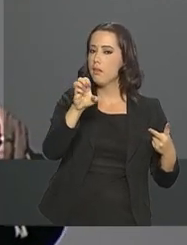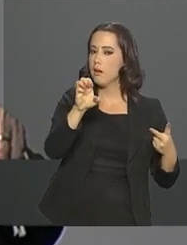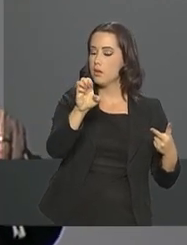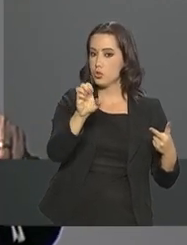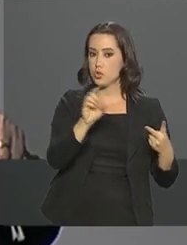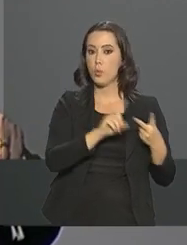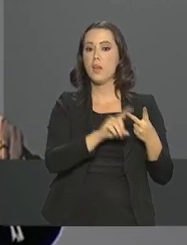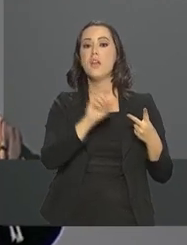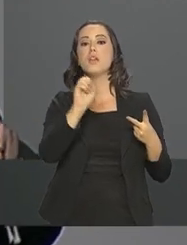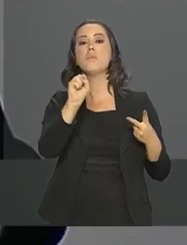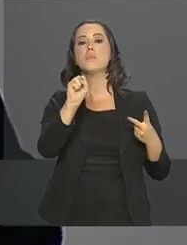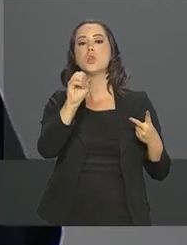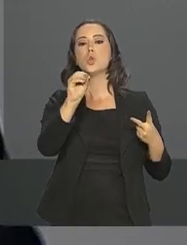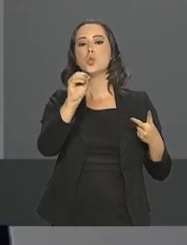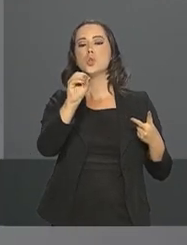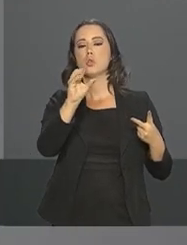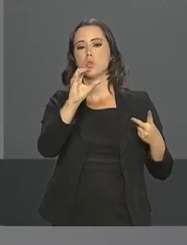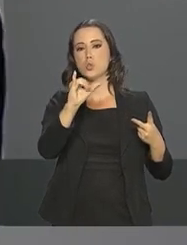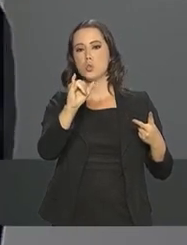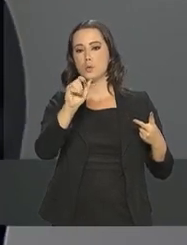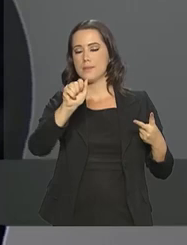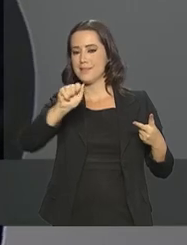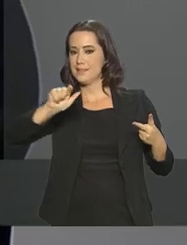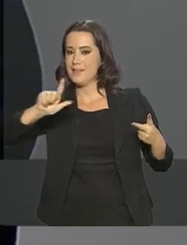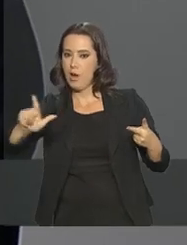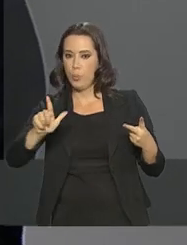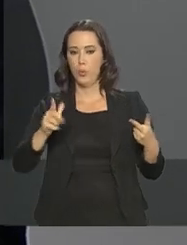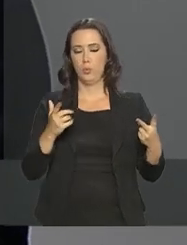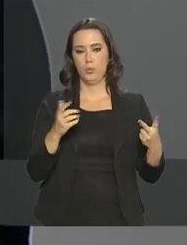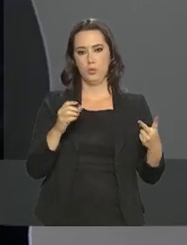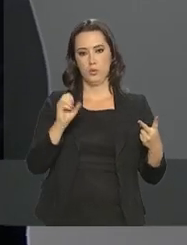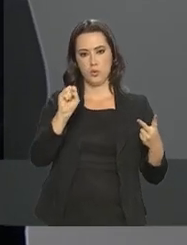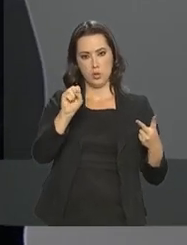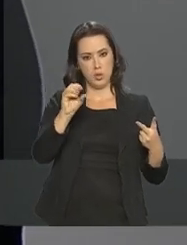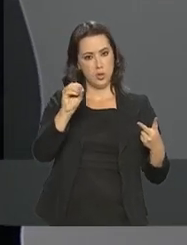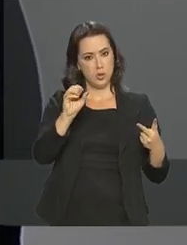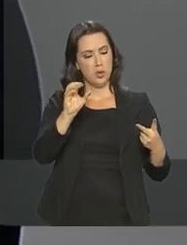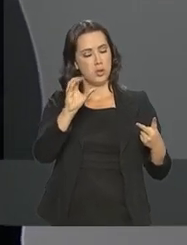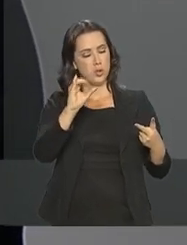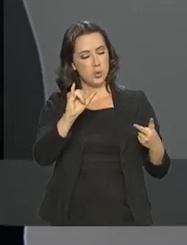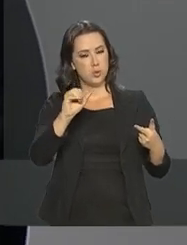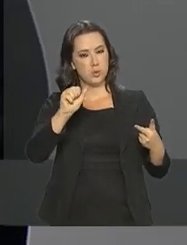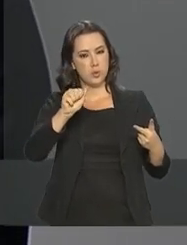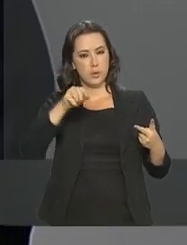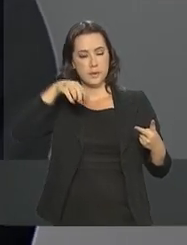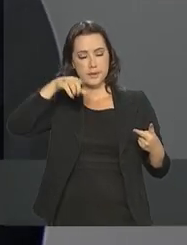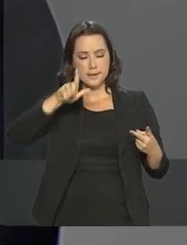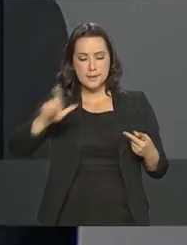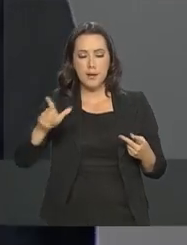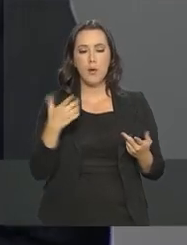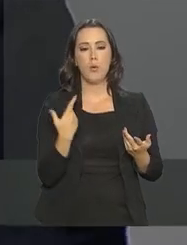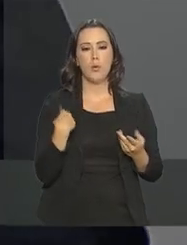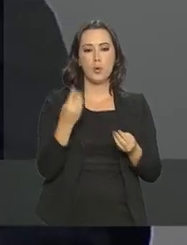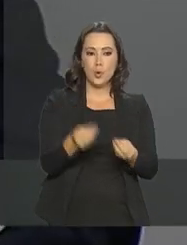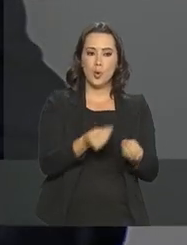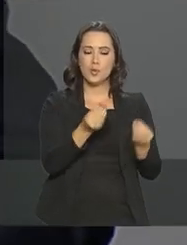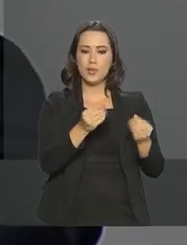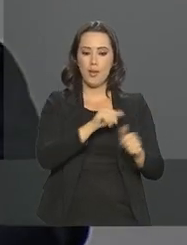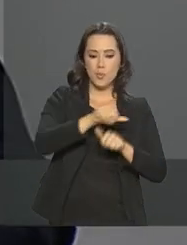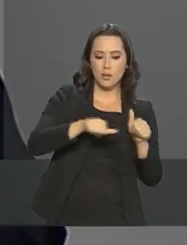social é que nós trouxemos o país para o século 21 realizando a chamada